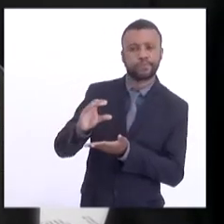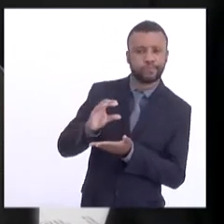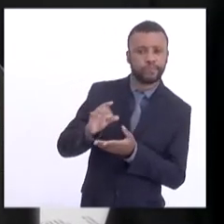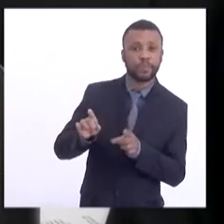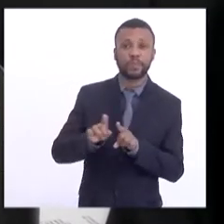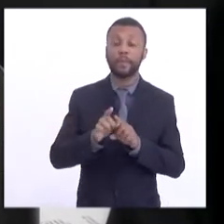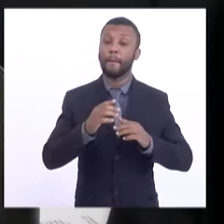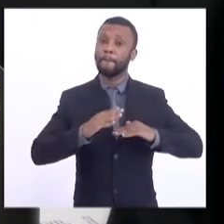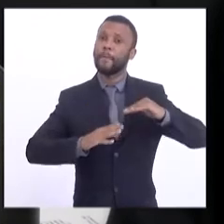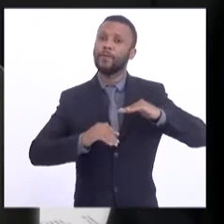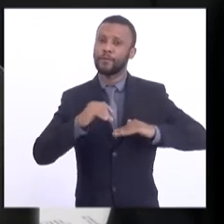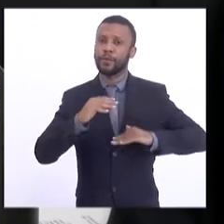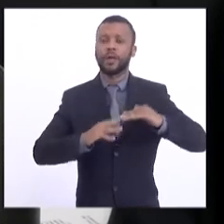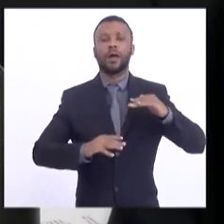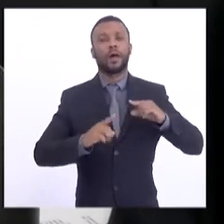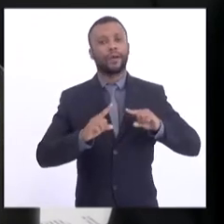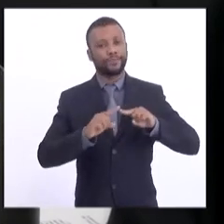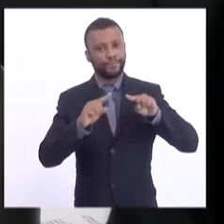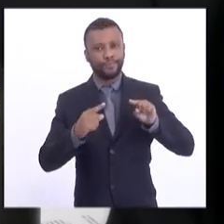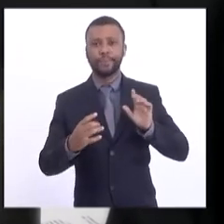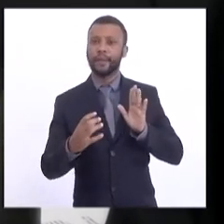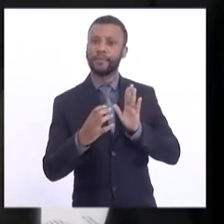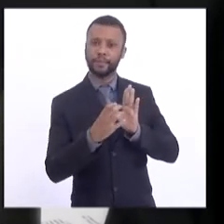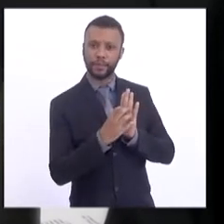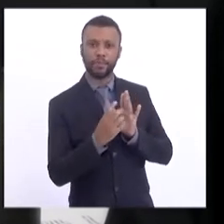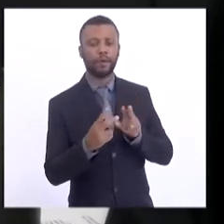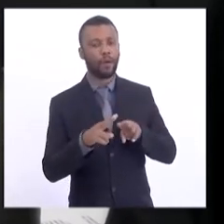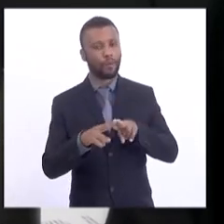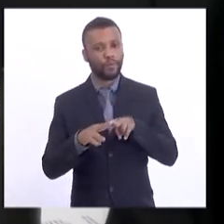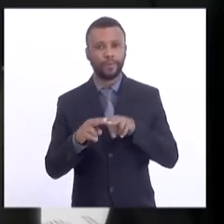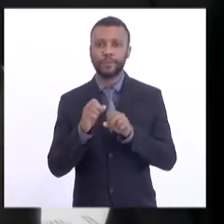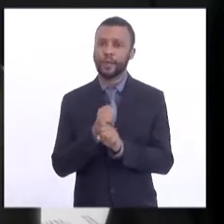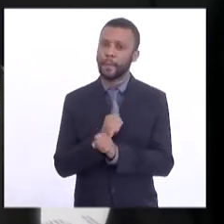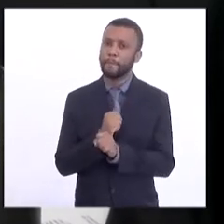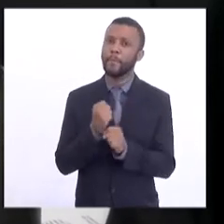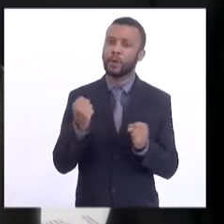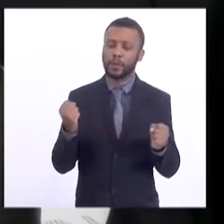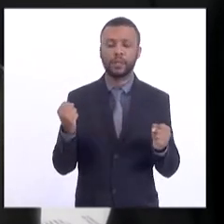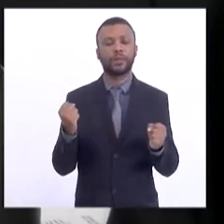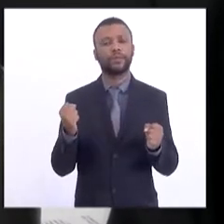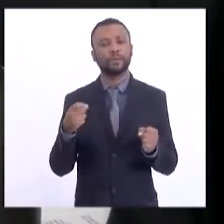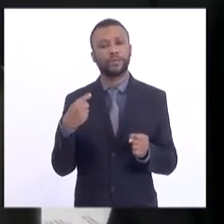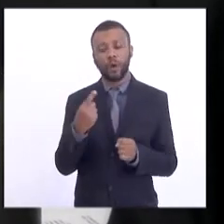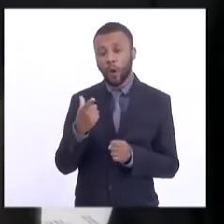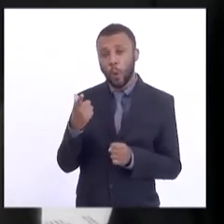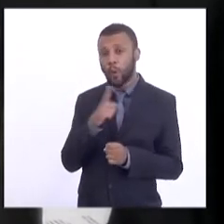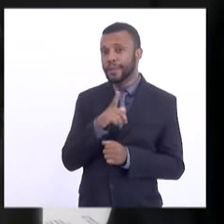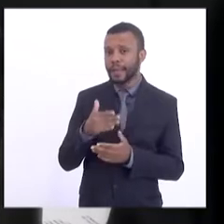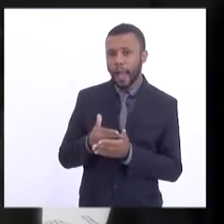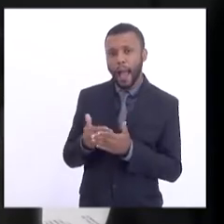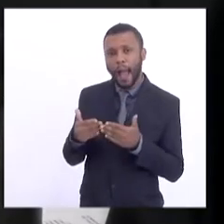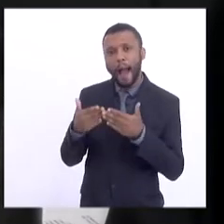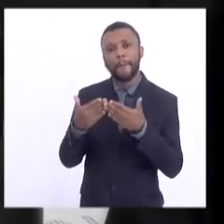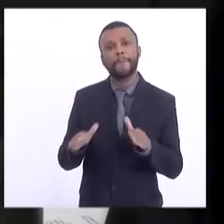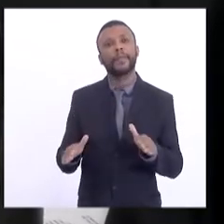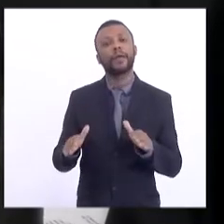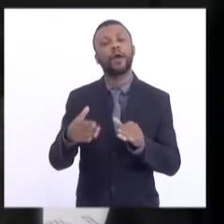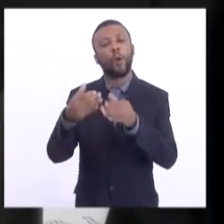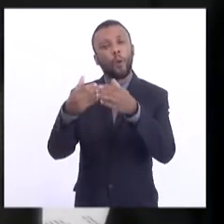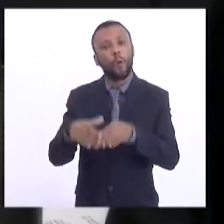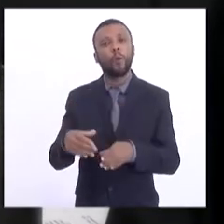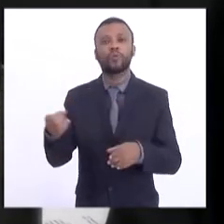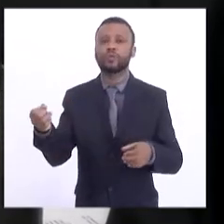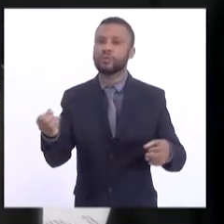profissionais e fiquei de caráter efetivo em razão da impossibilidade de realizar mais concursos públicos